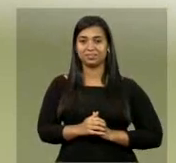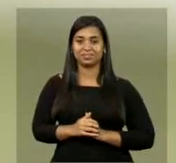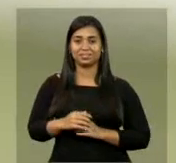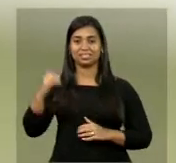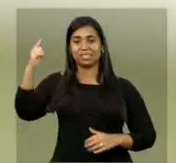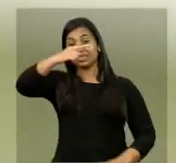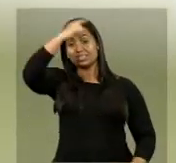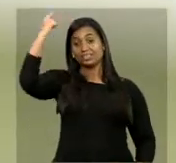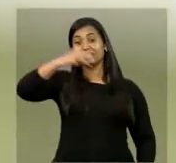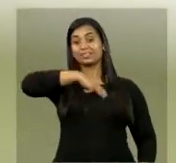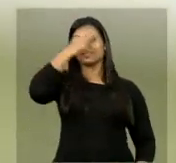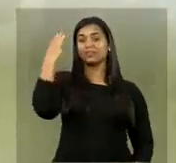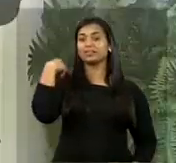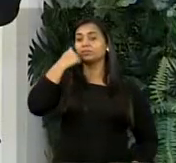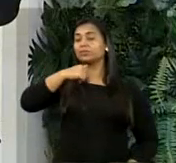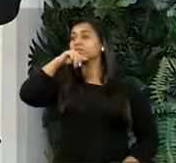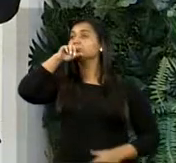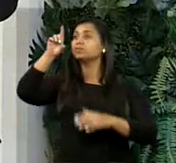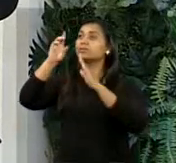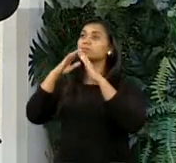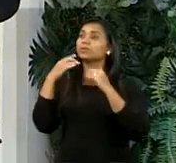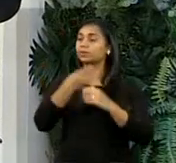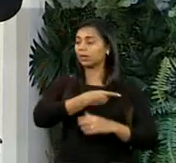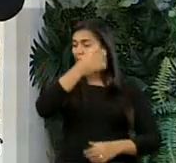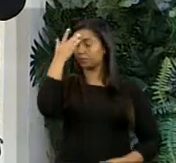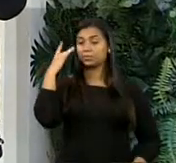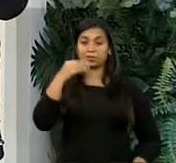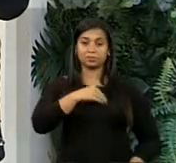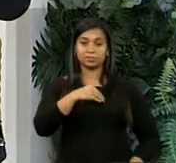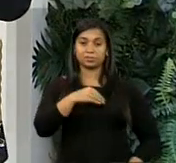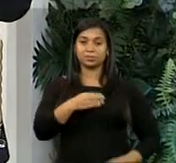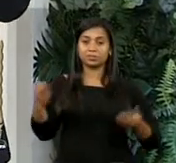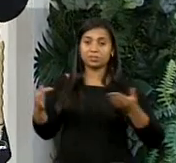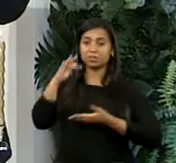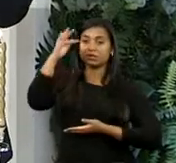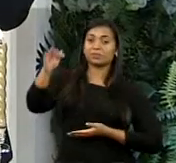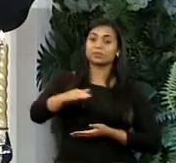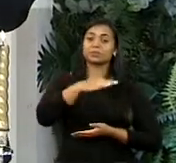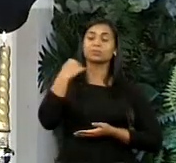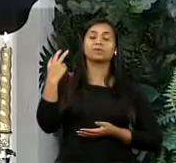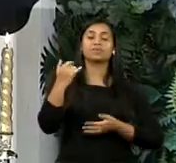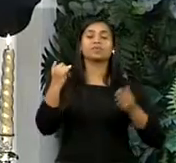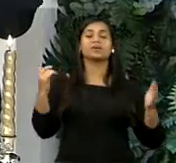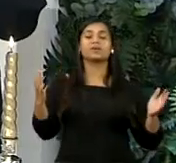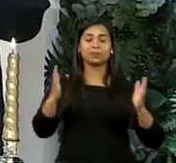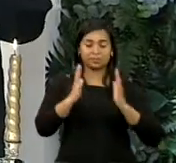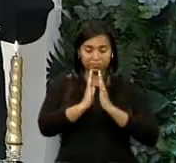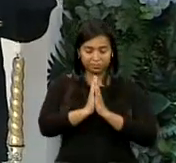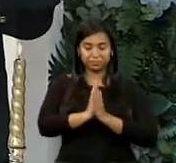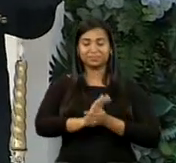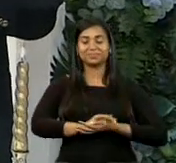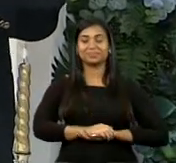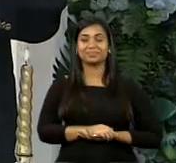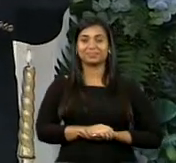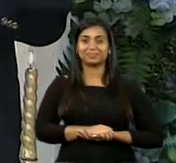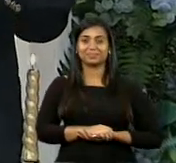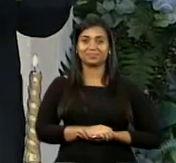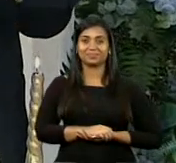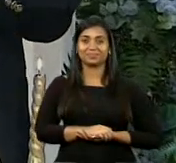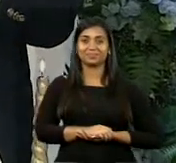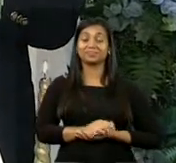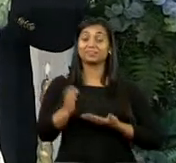ventre, Jesus. Santa Maria, Mãe de Deus, rogai por nós, pecadores, agora e na hora de nossa morte.